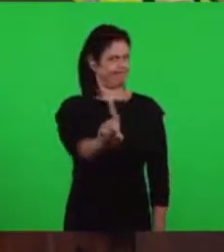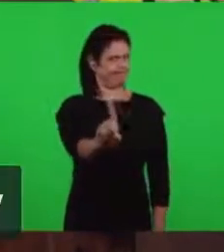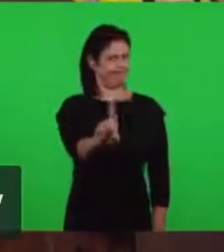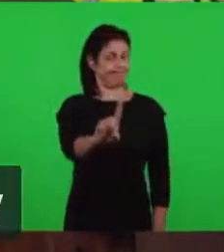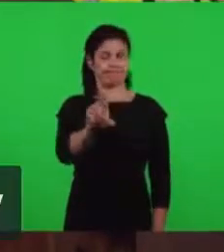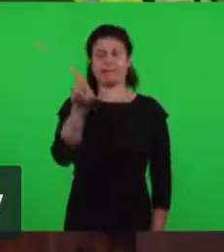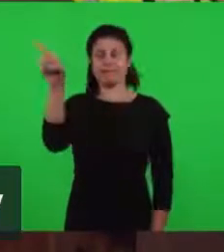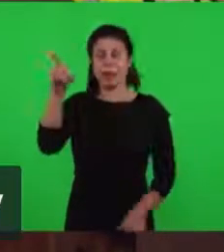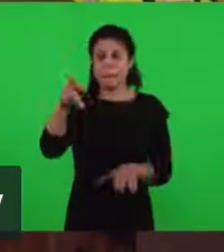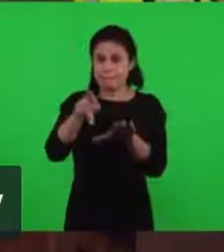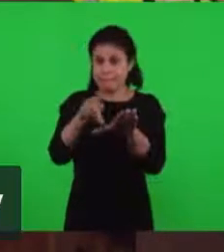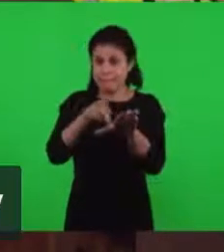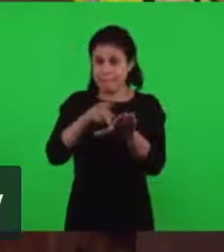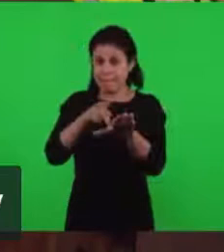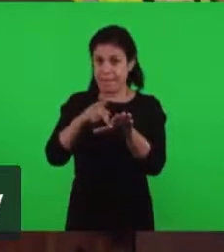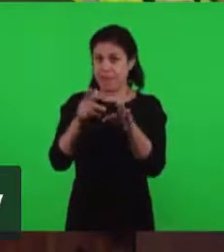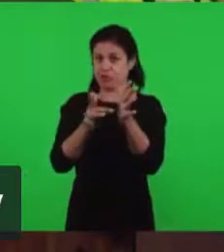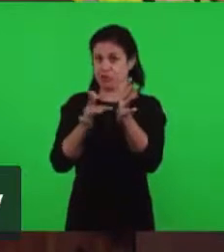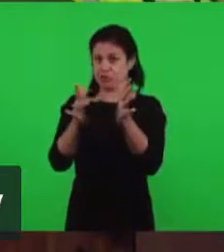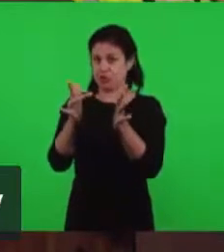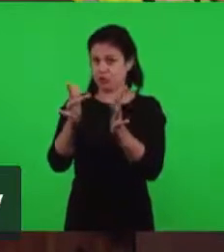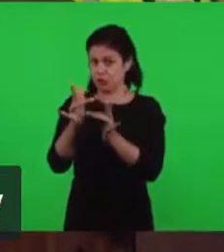não é